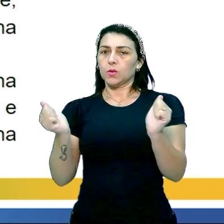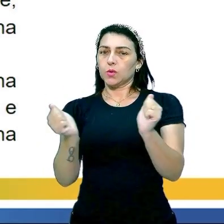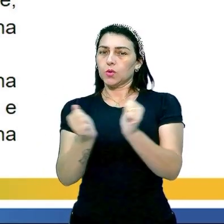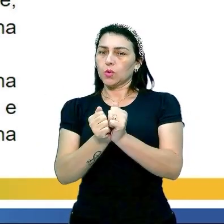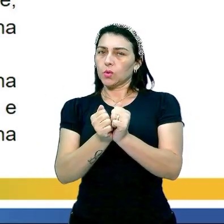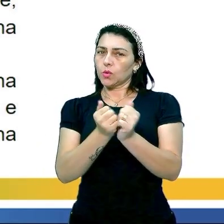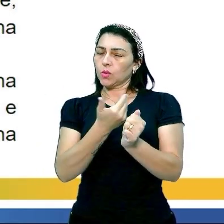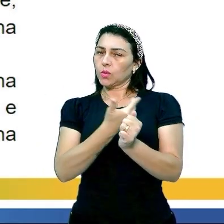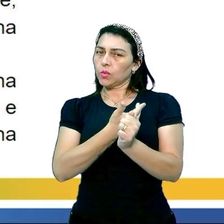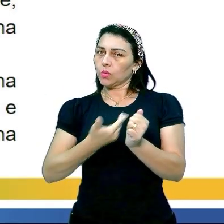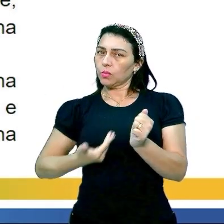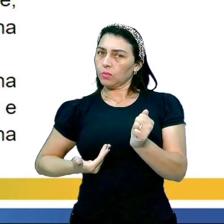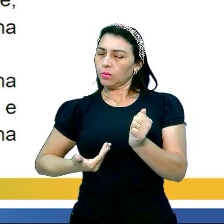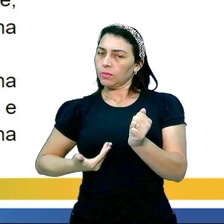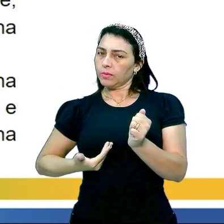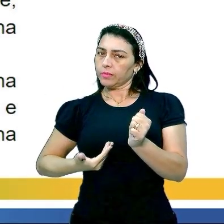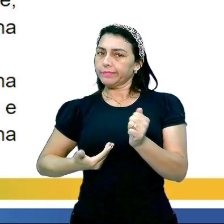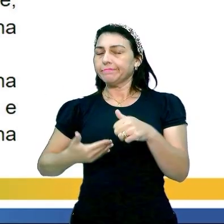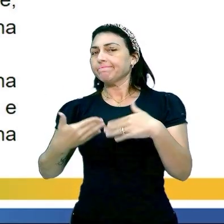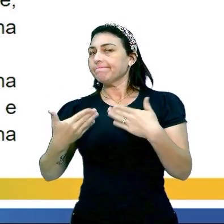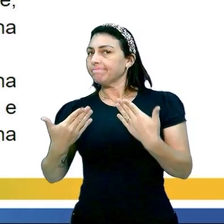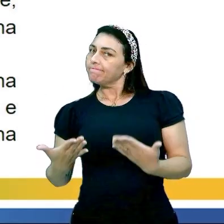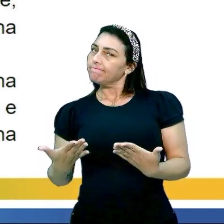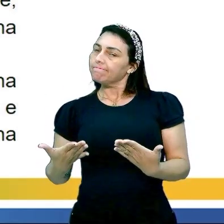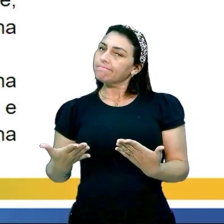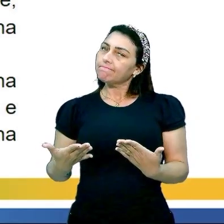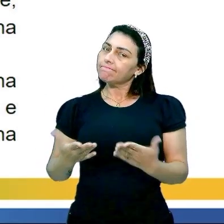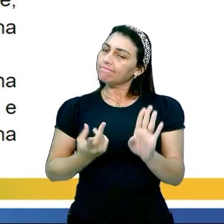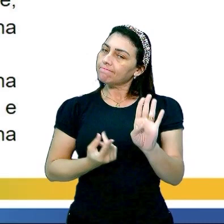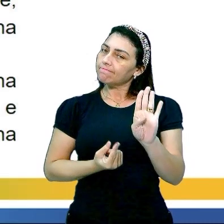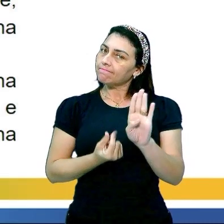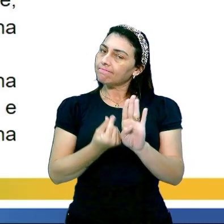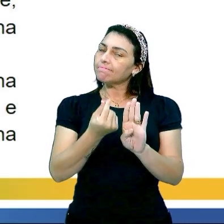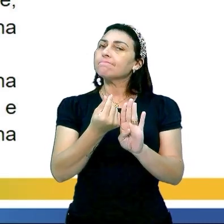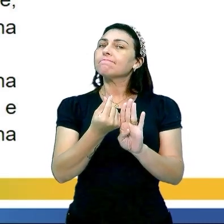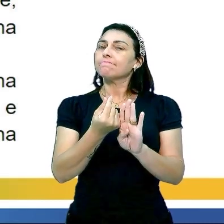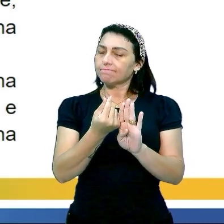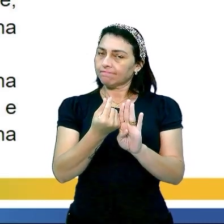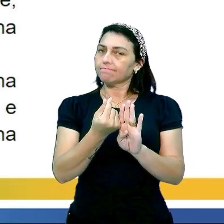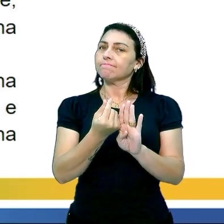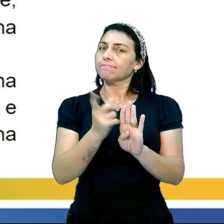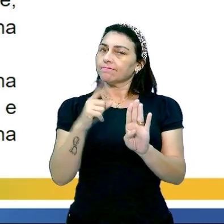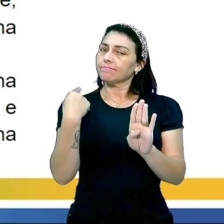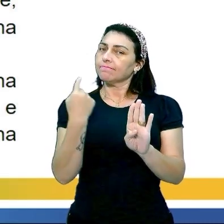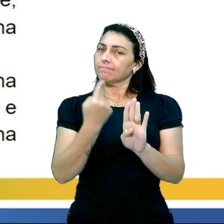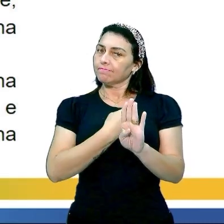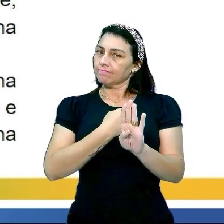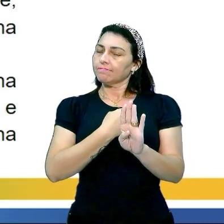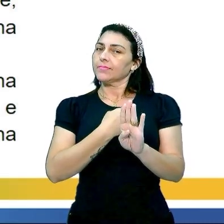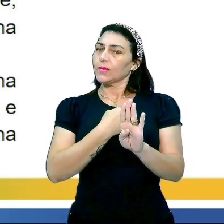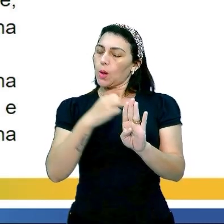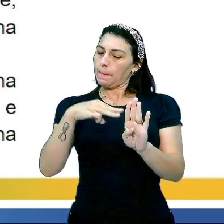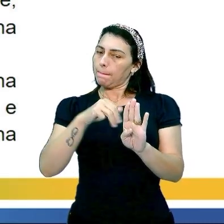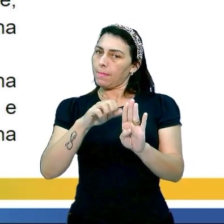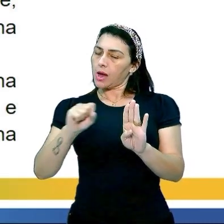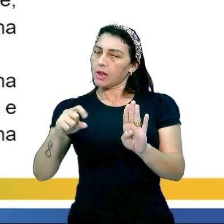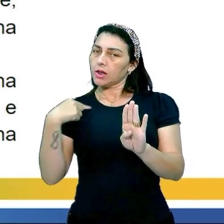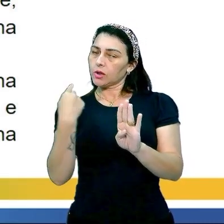em público, bom, nesse aspecto, a burguesia, ora ela considera a gente como massa, ora ela